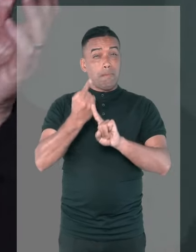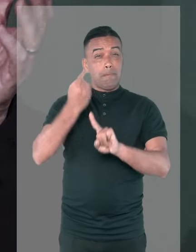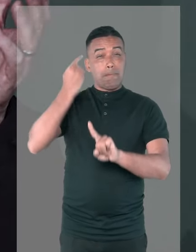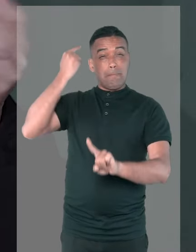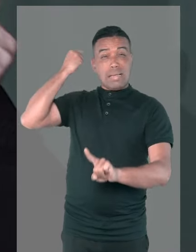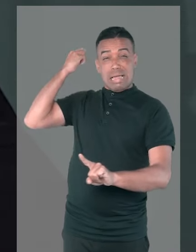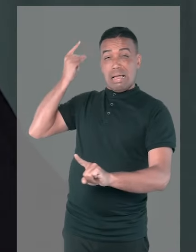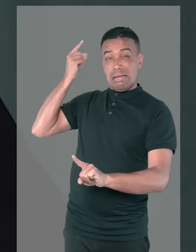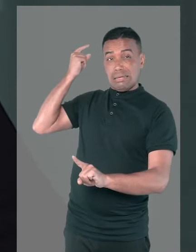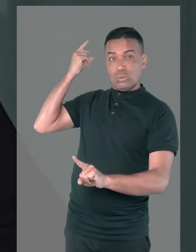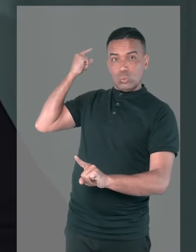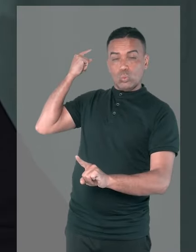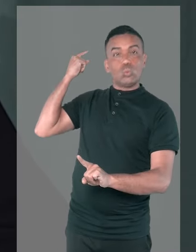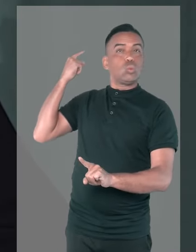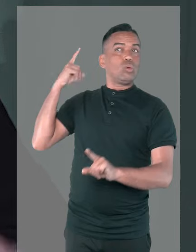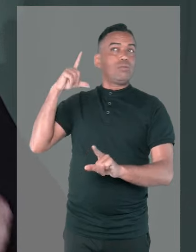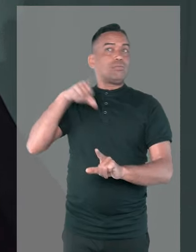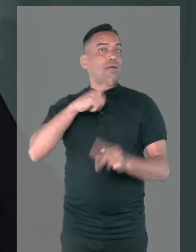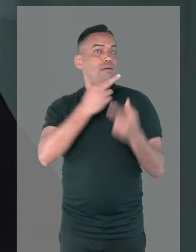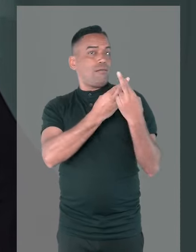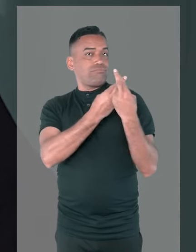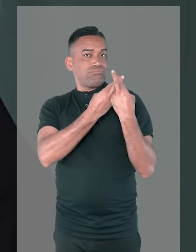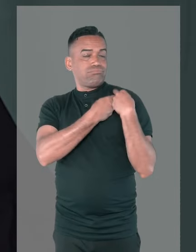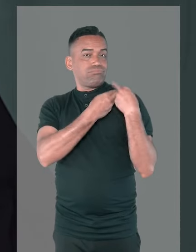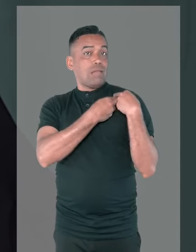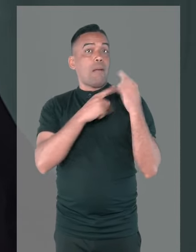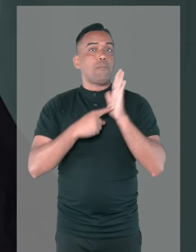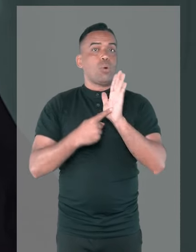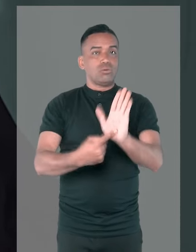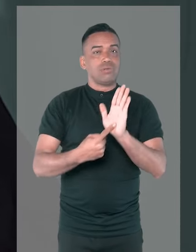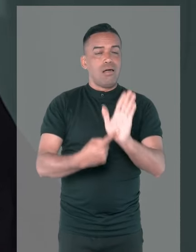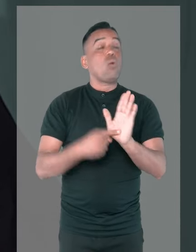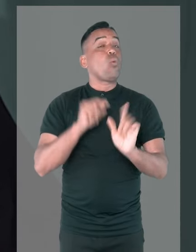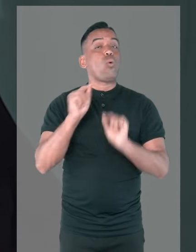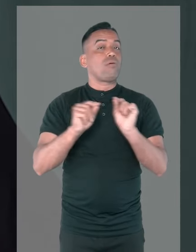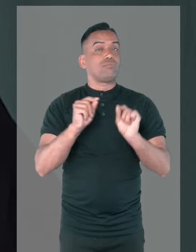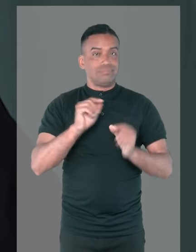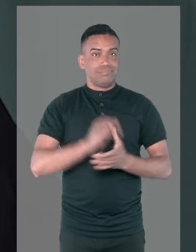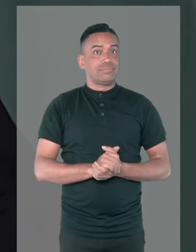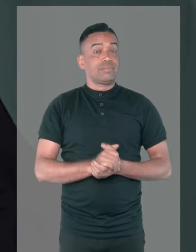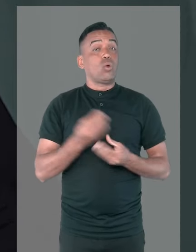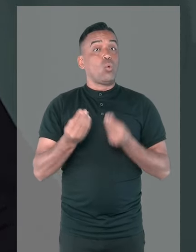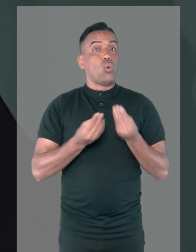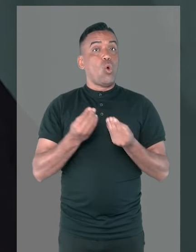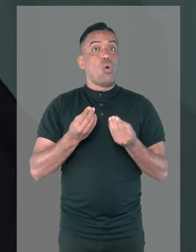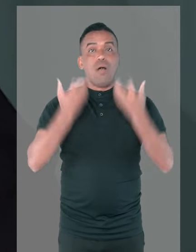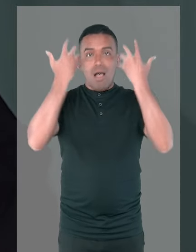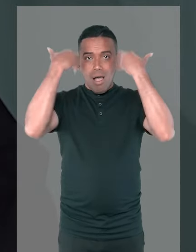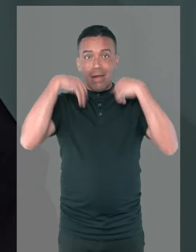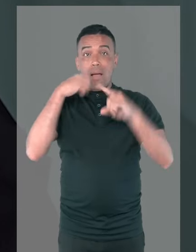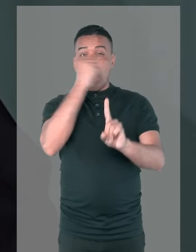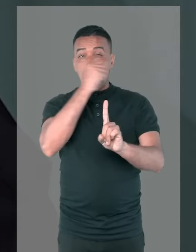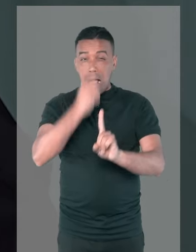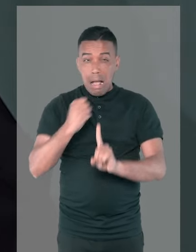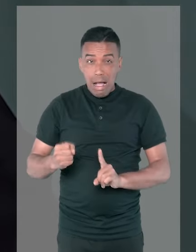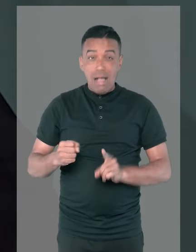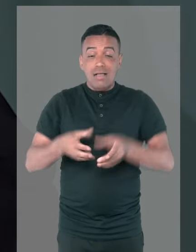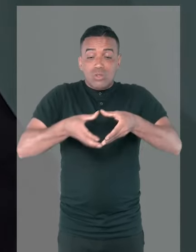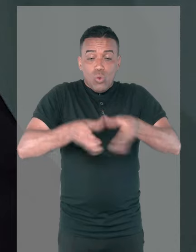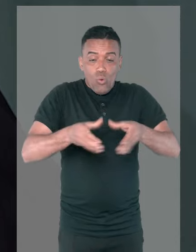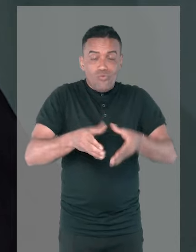cumprem um papel de demonstrar como o abate dos animais e o convívio com os